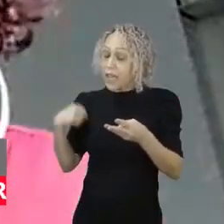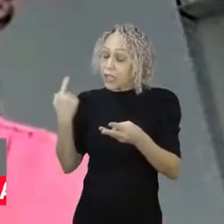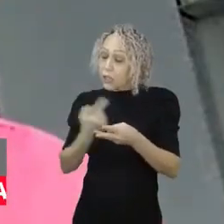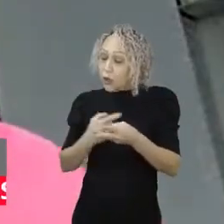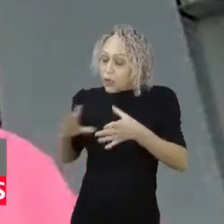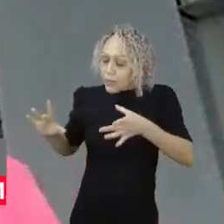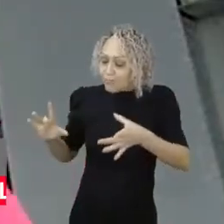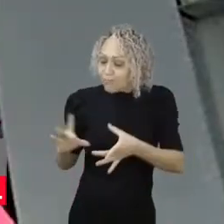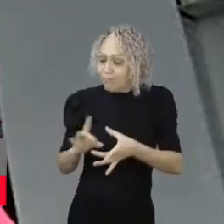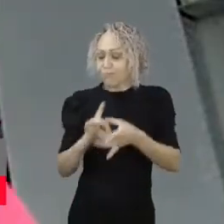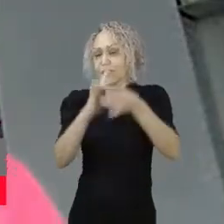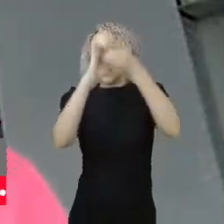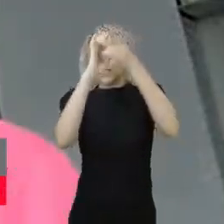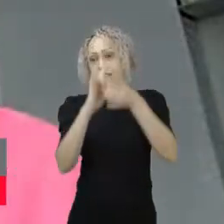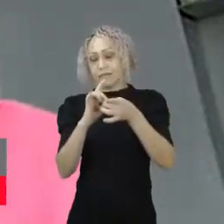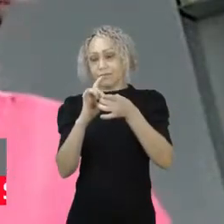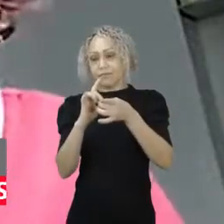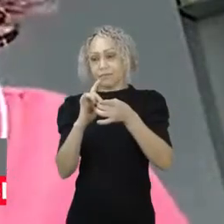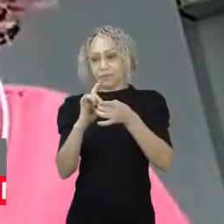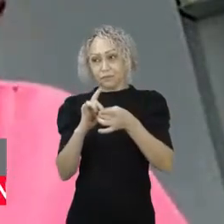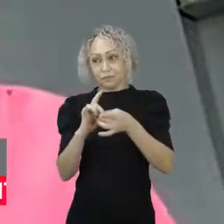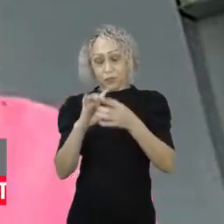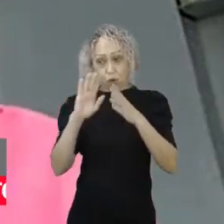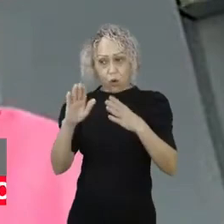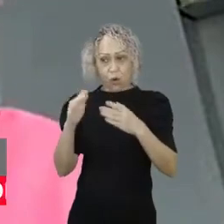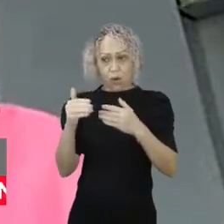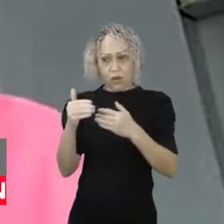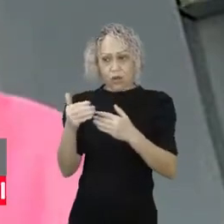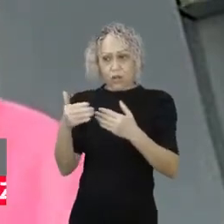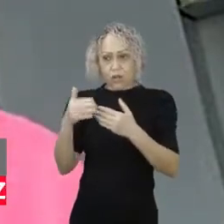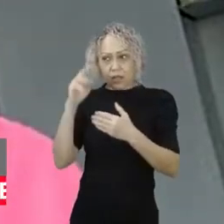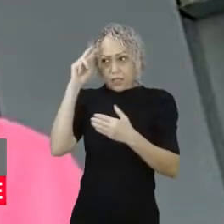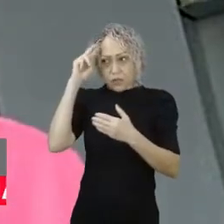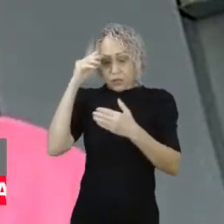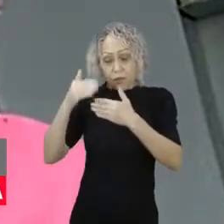viu? A partir de segunda-feira, vá lá,